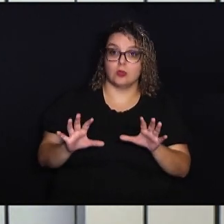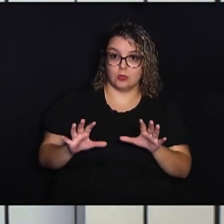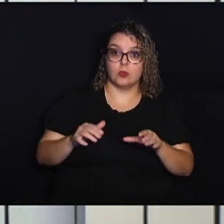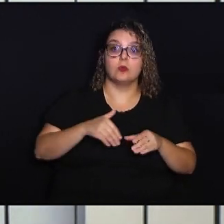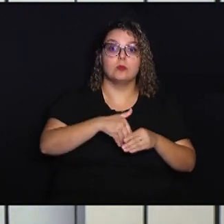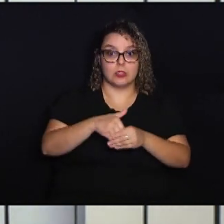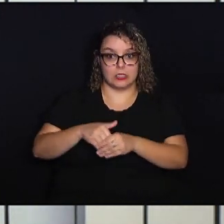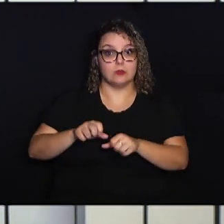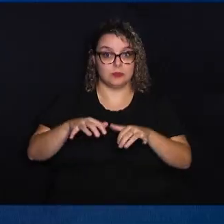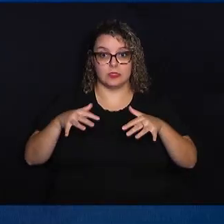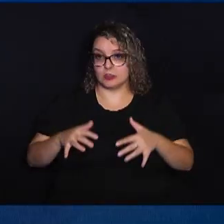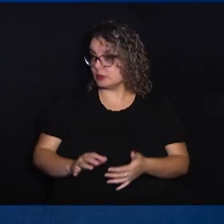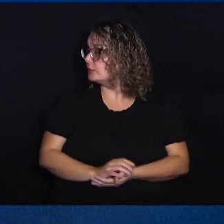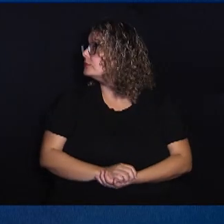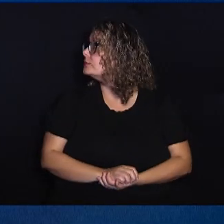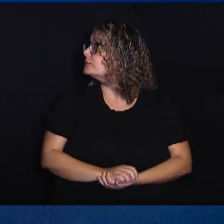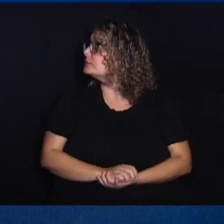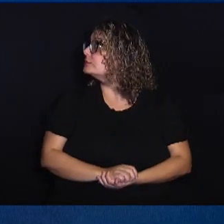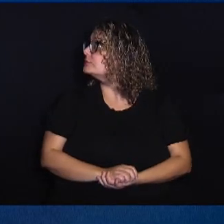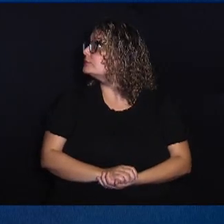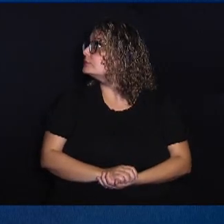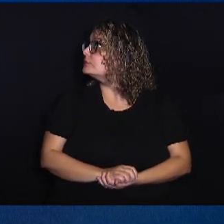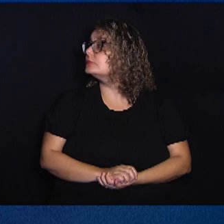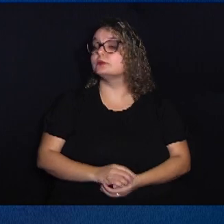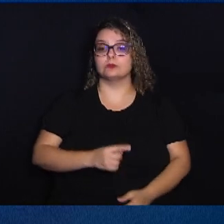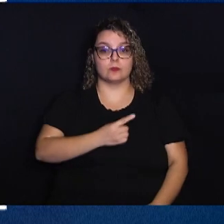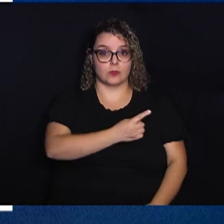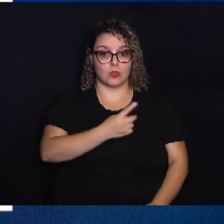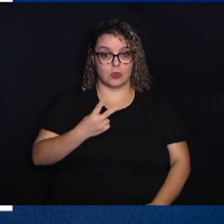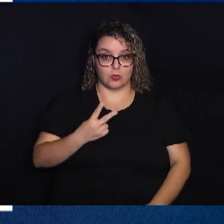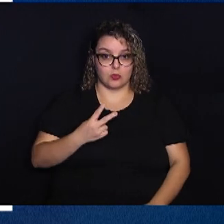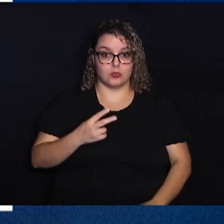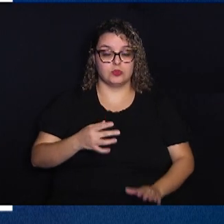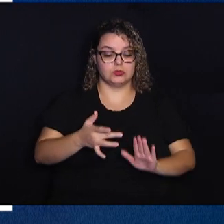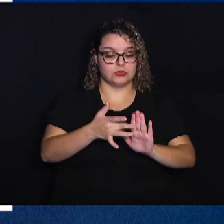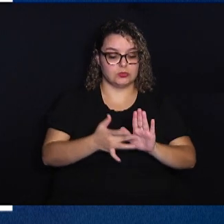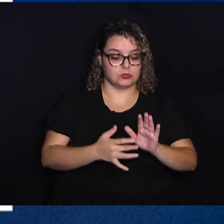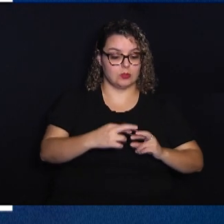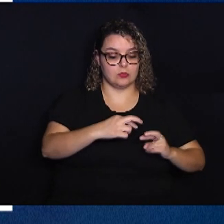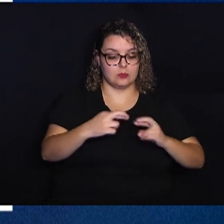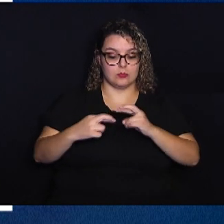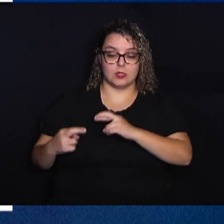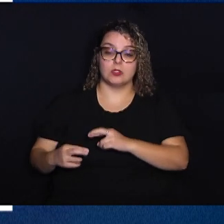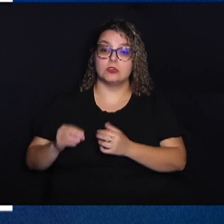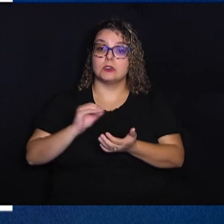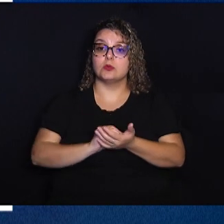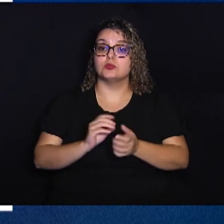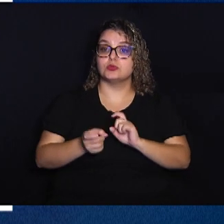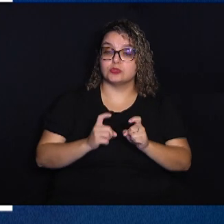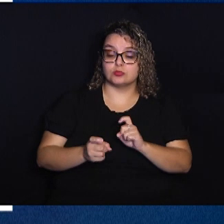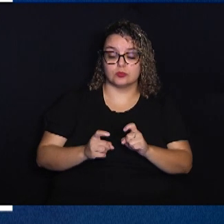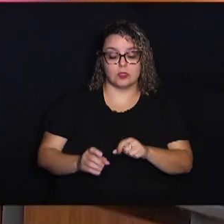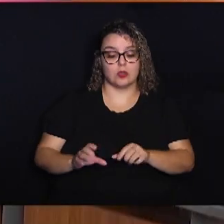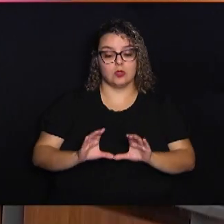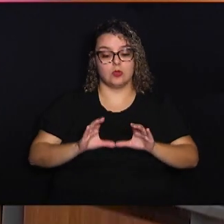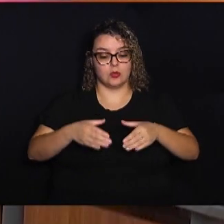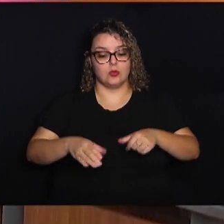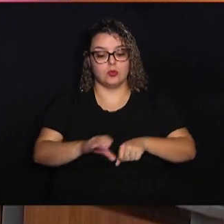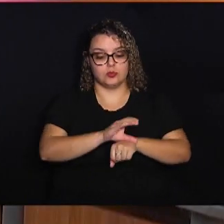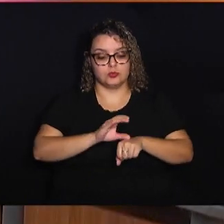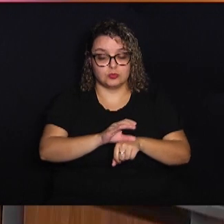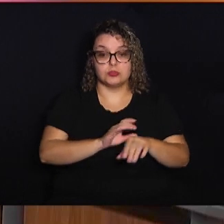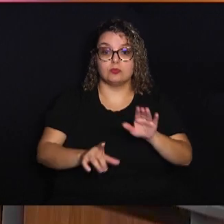da autoestima e também a tomada de decisão. Cada encontro, né, que a gente trabalha 10 lições com encontro semanal. A cada lição